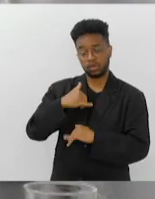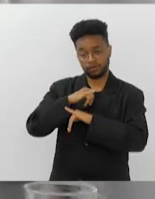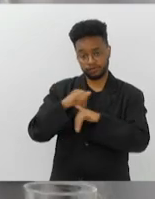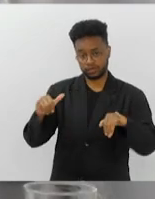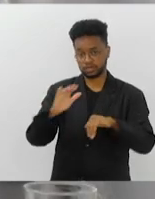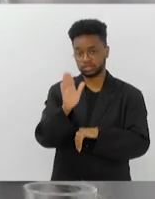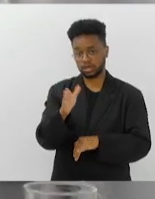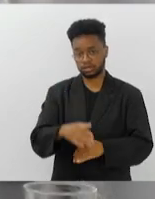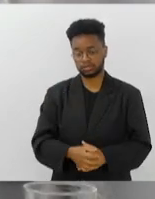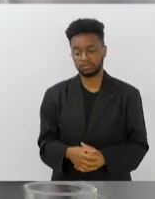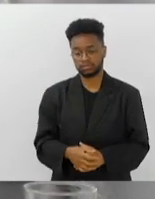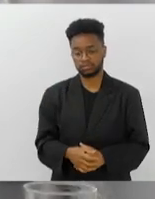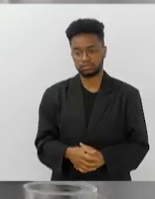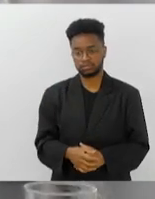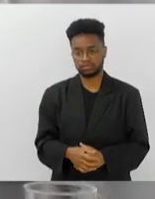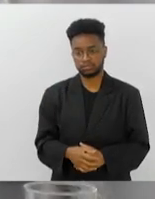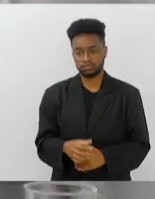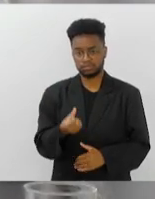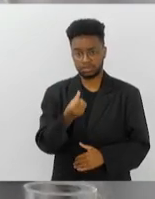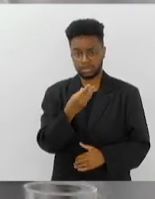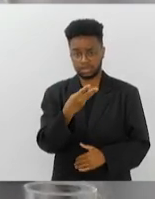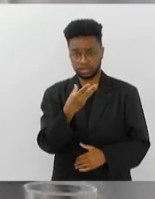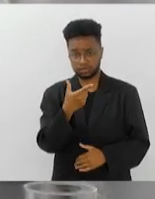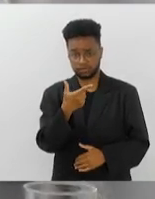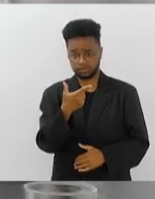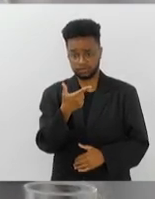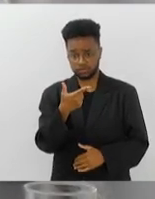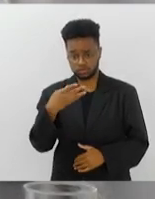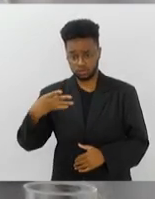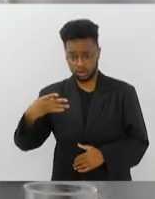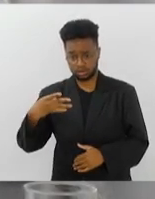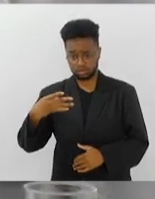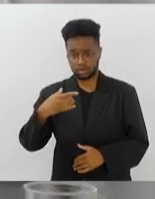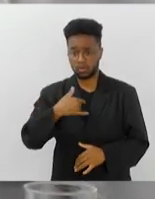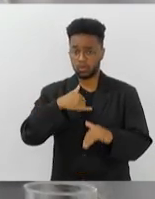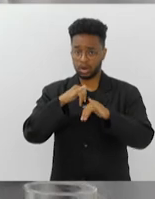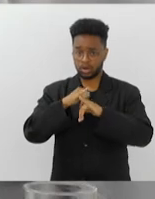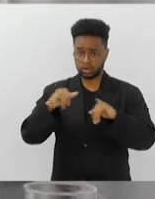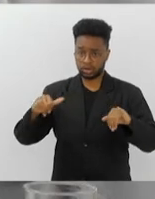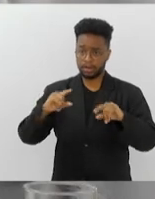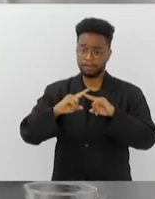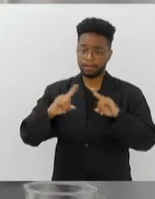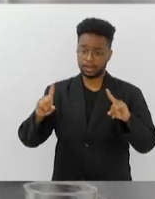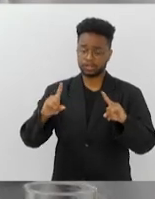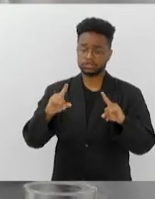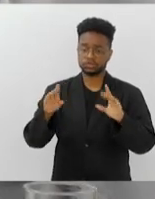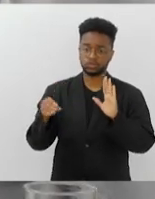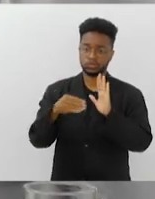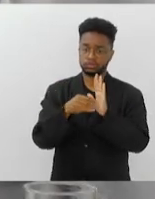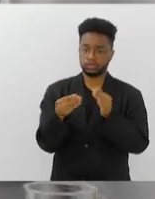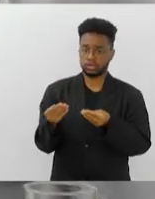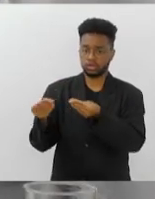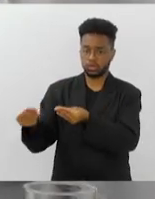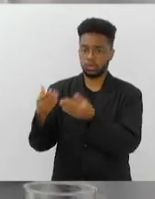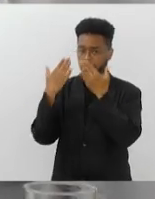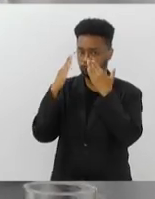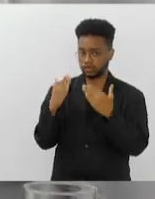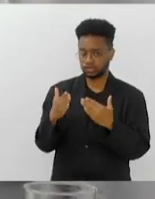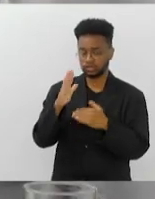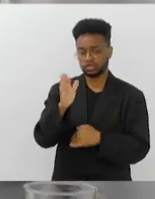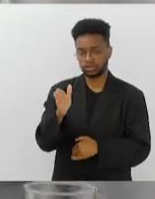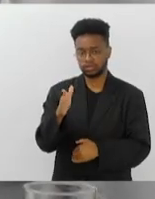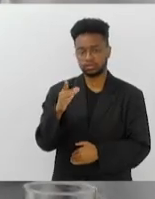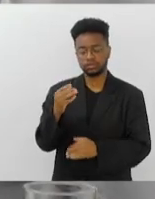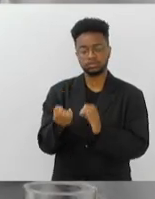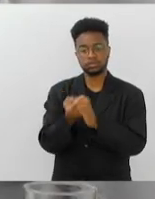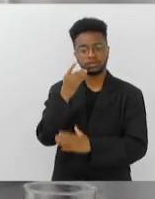O 3663 de 24? É. Eu vou anunciar, mas tá. Já definida a vista para o deputado Mingo. De autoria do